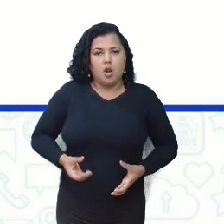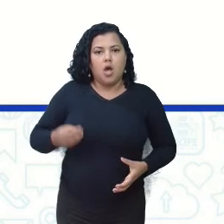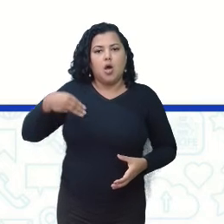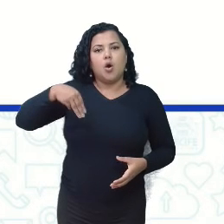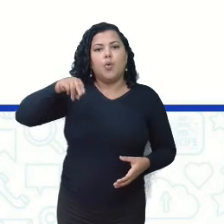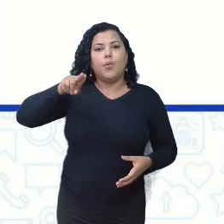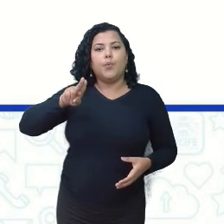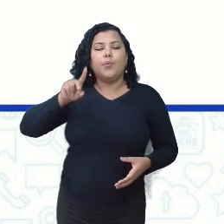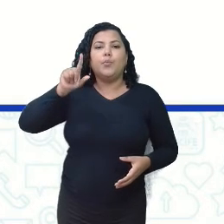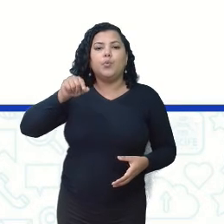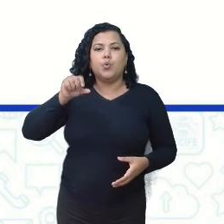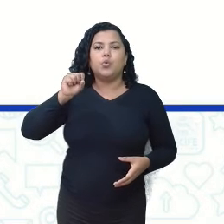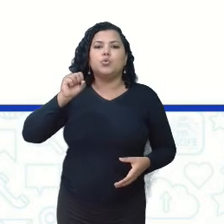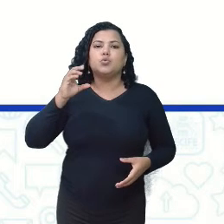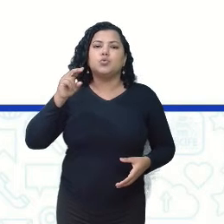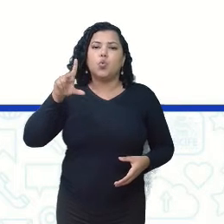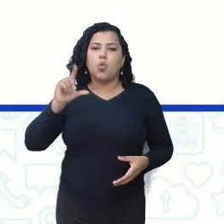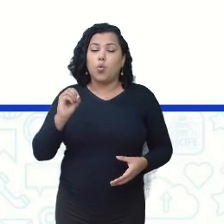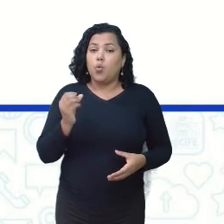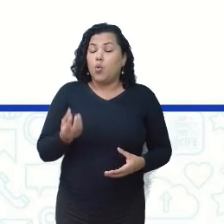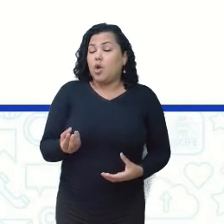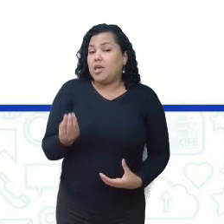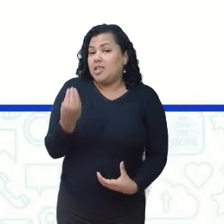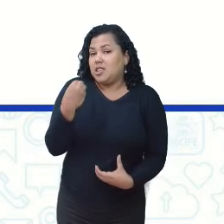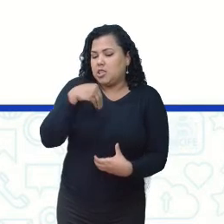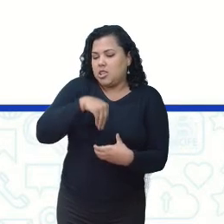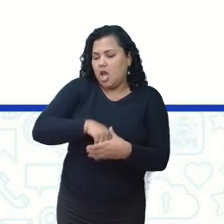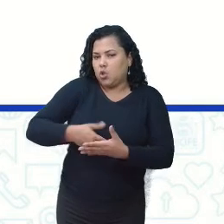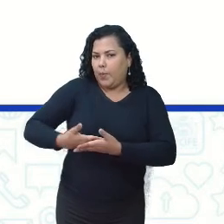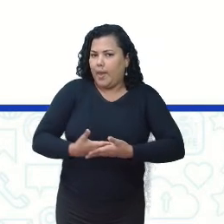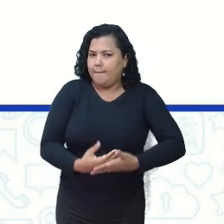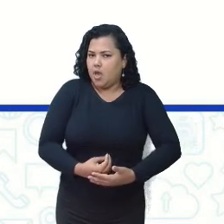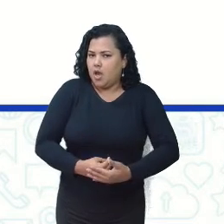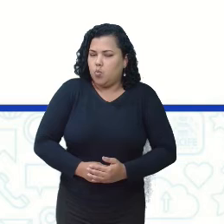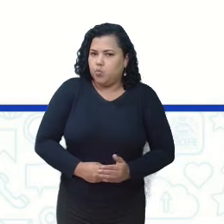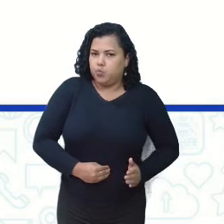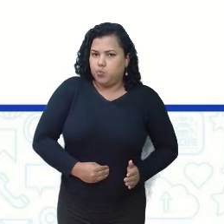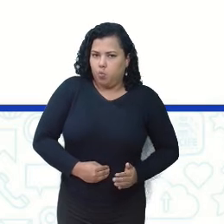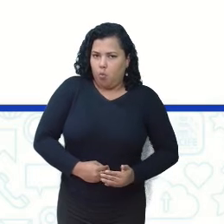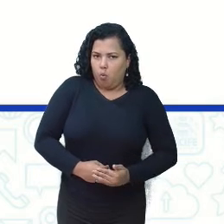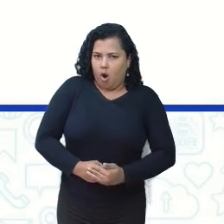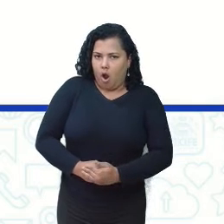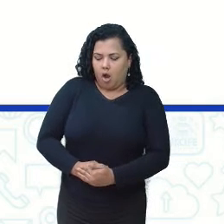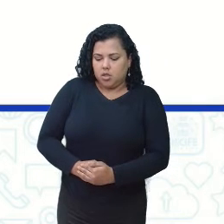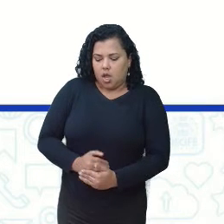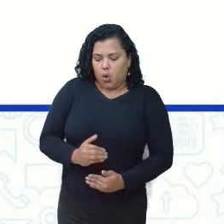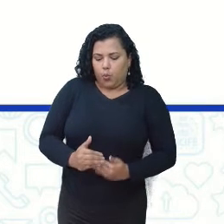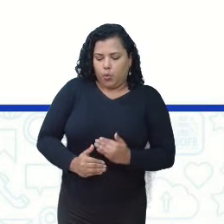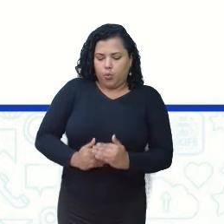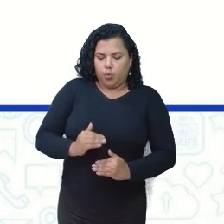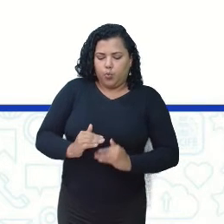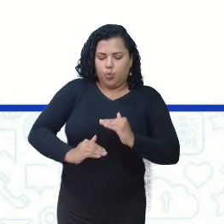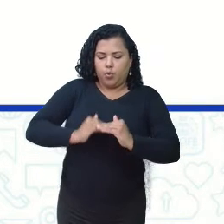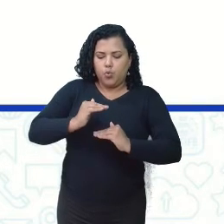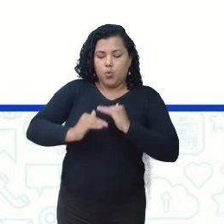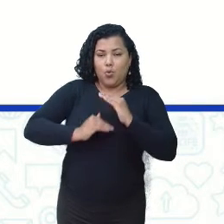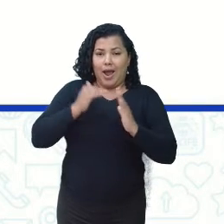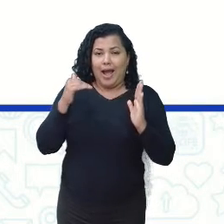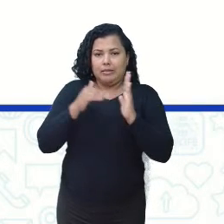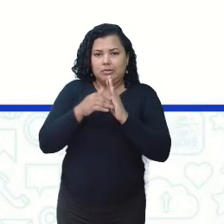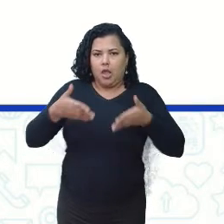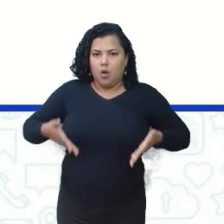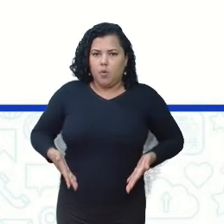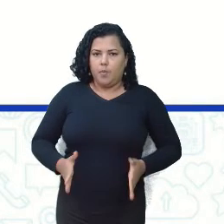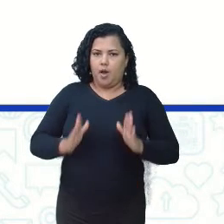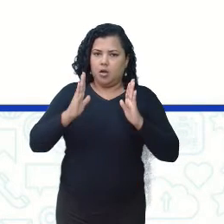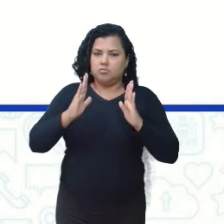ele abriga o embrião durante o seu desenvolvimento até o momento do parto.